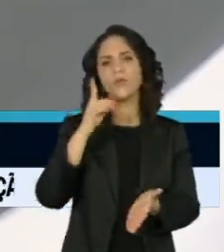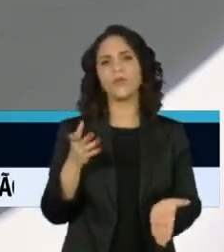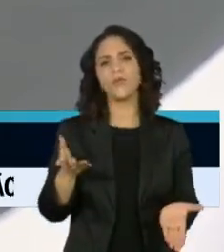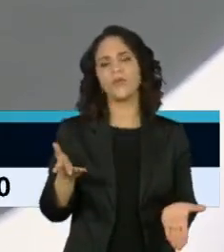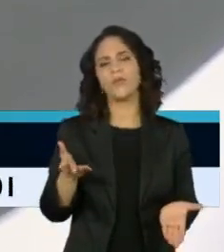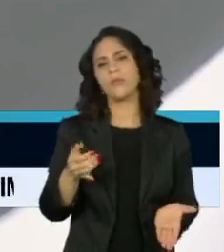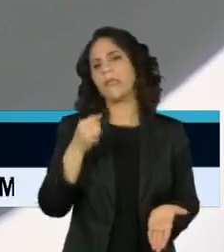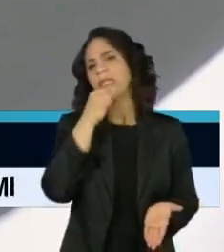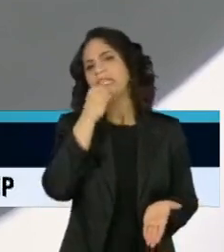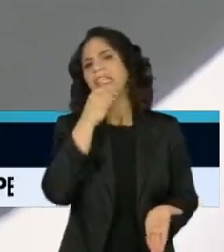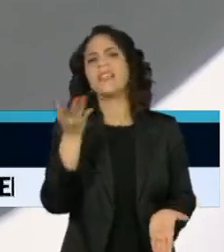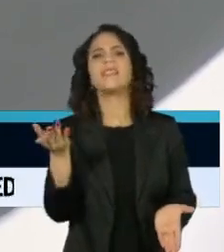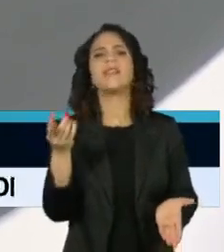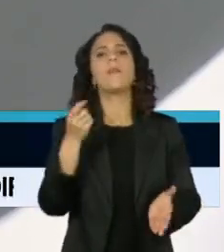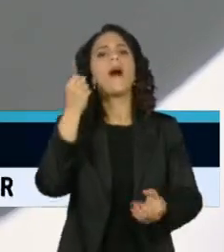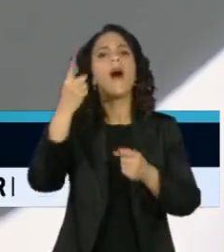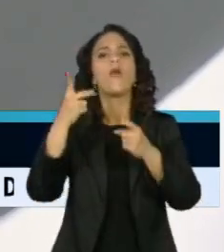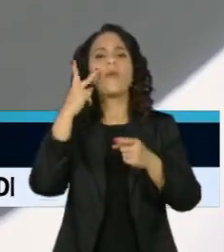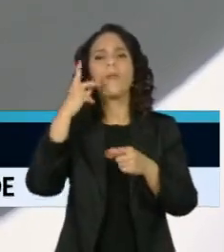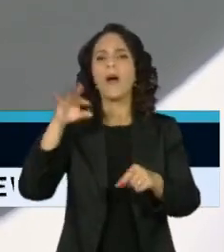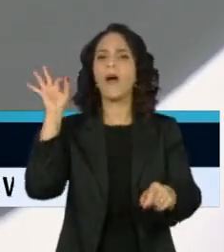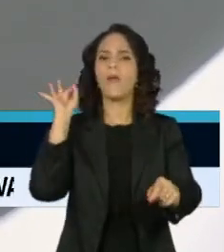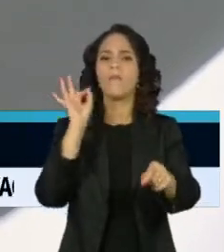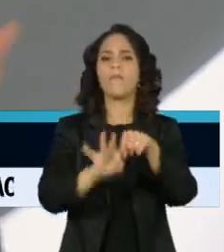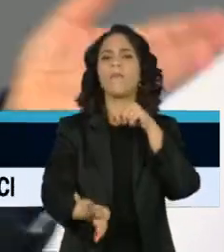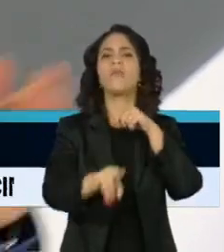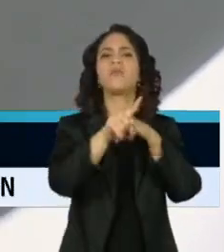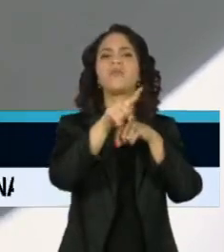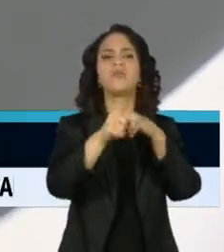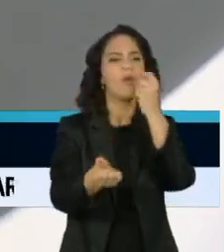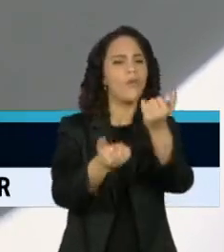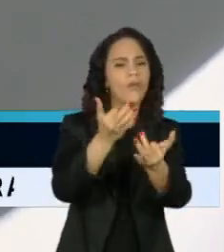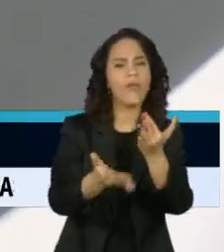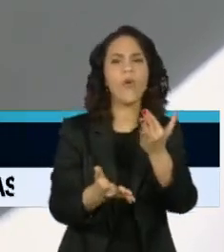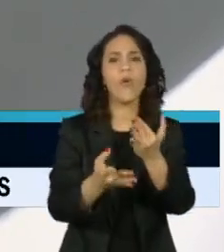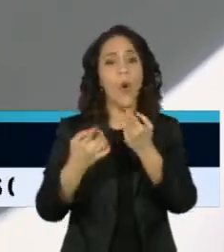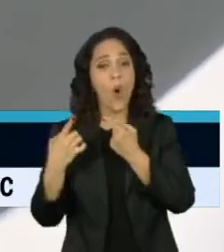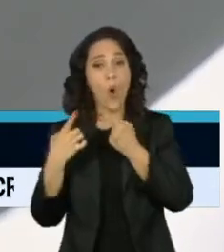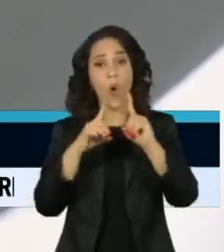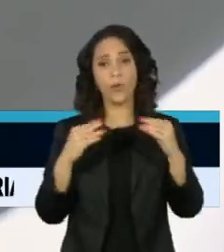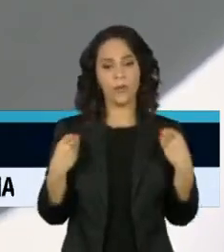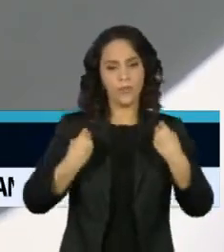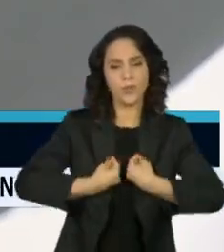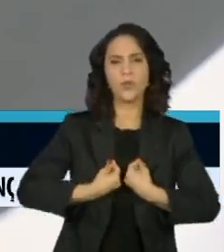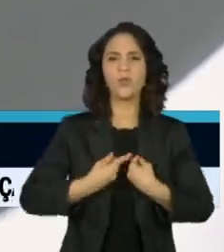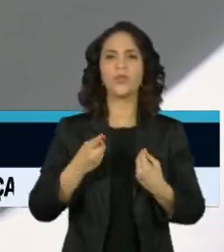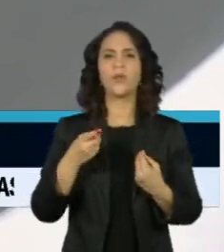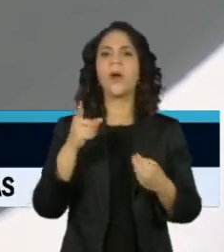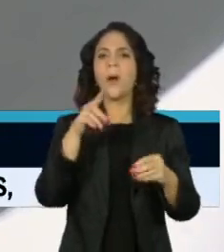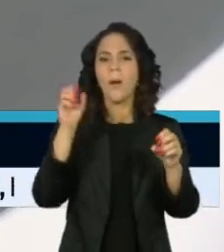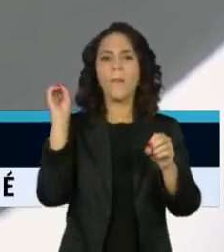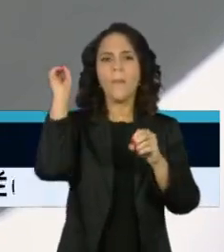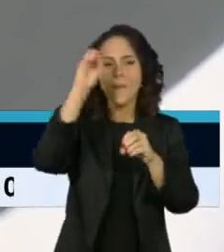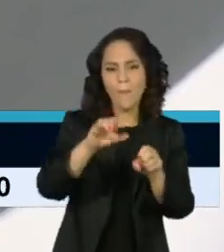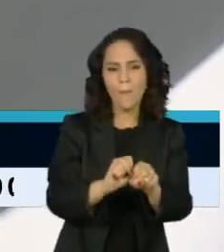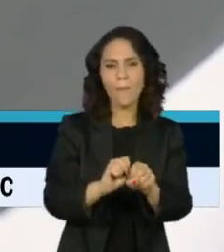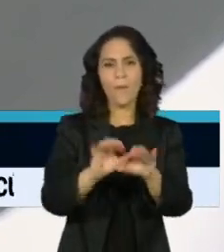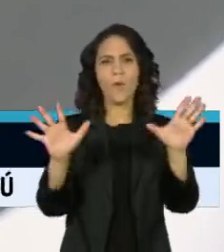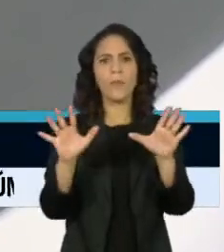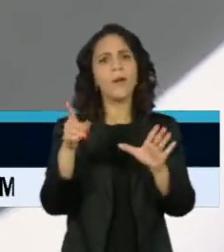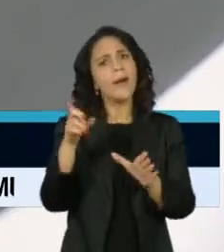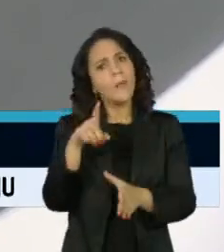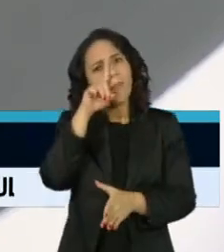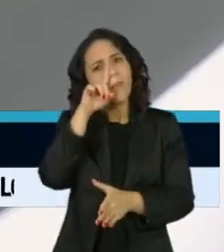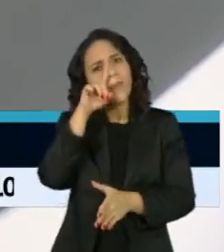como supostamente bombardear com fogos e o Supremo Fazer ameaças públicas a ministros então é um risco Fantástico ele tá